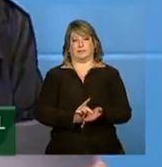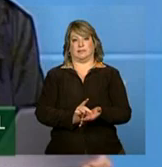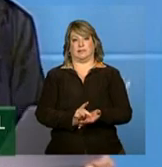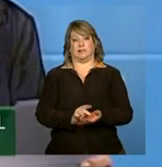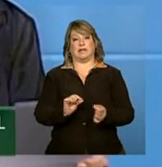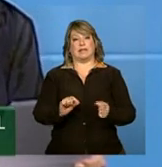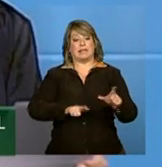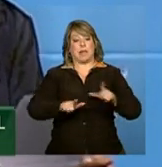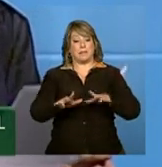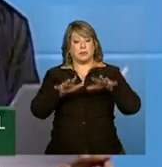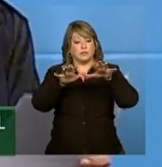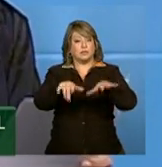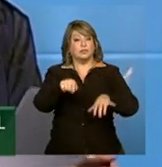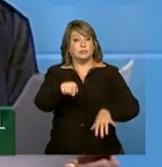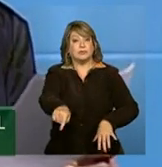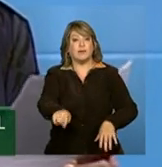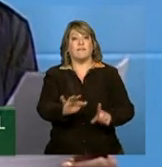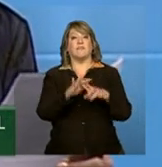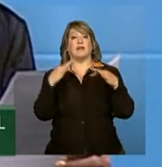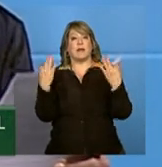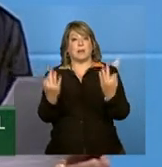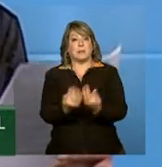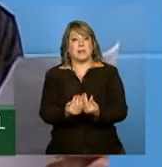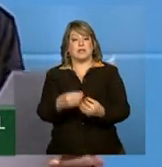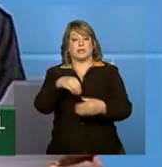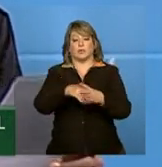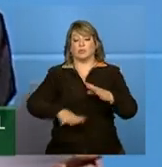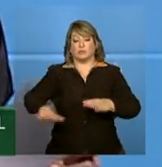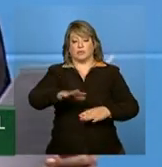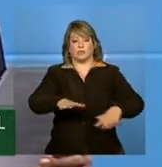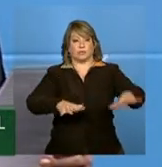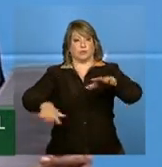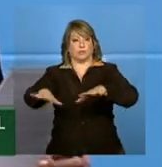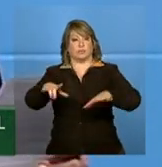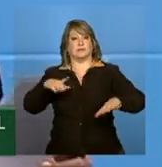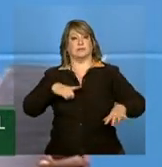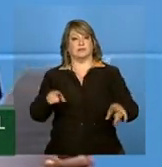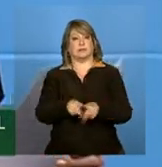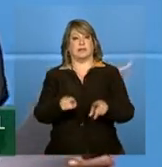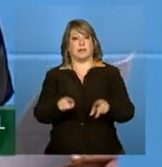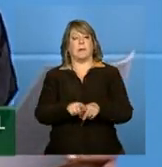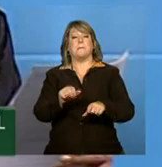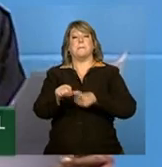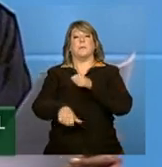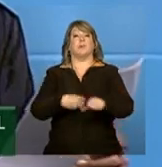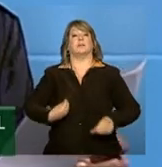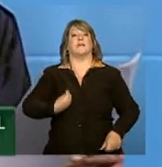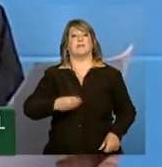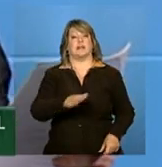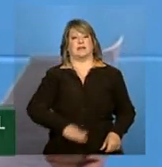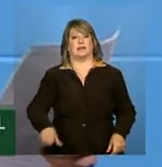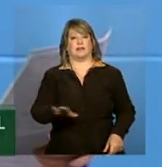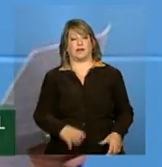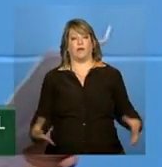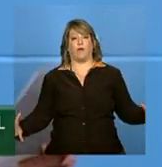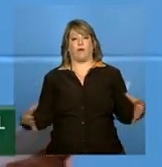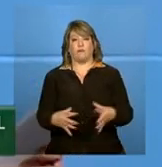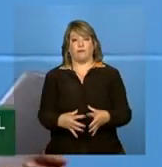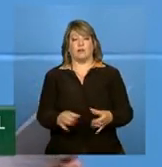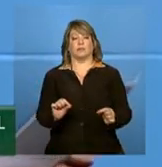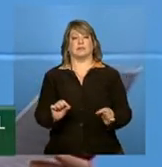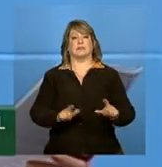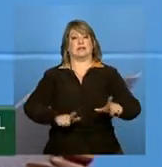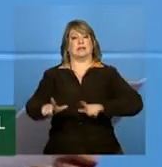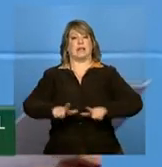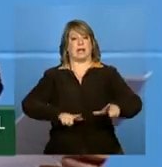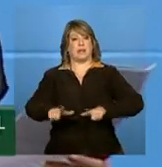atue sobre a família, que atue nos territórios, que altere a situação das crianças, envolvendo um conjunto de